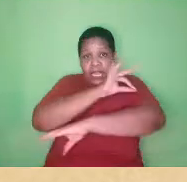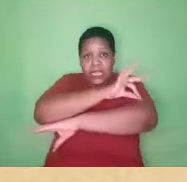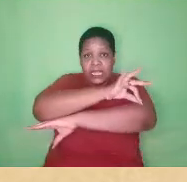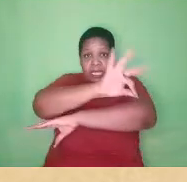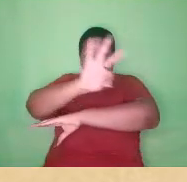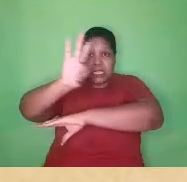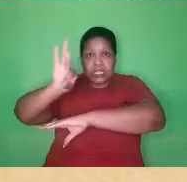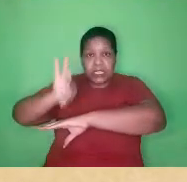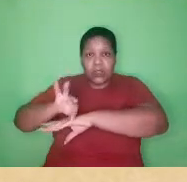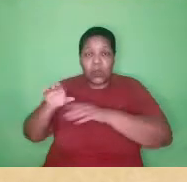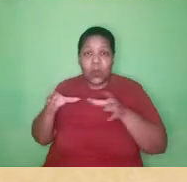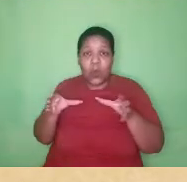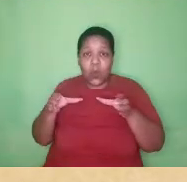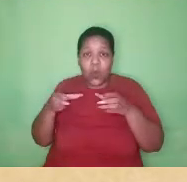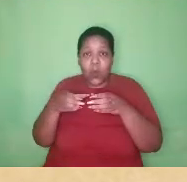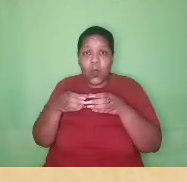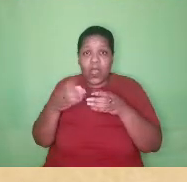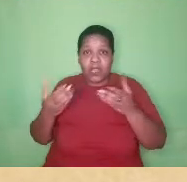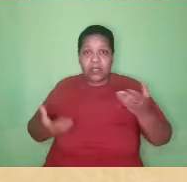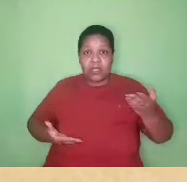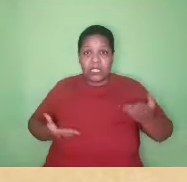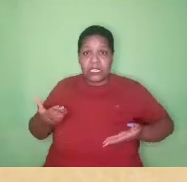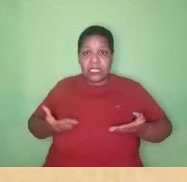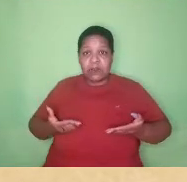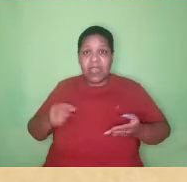empregada é uma criação brasileira.